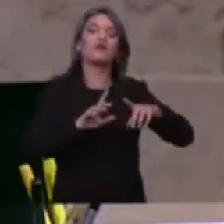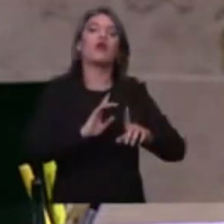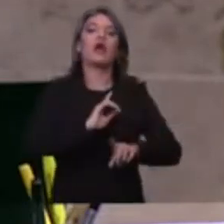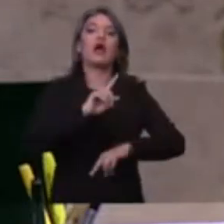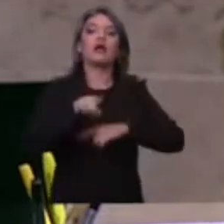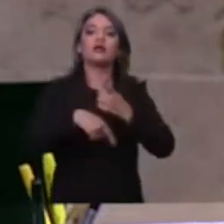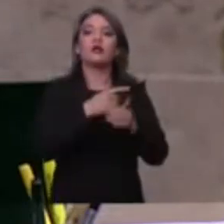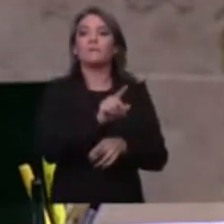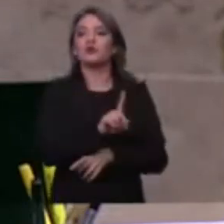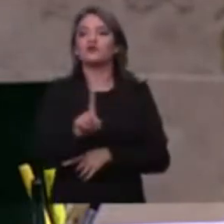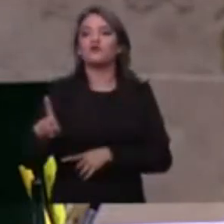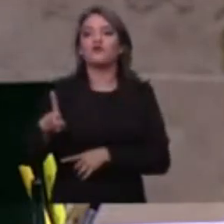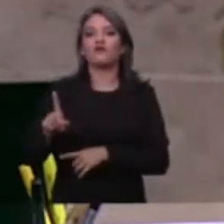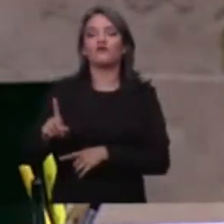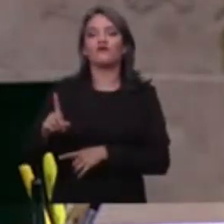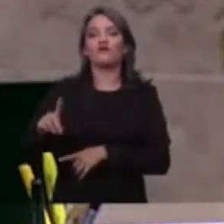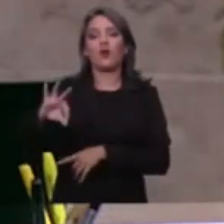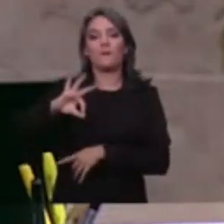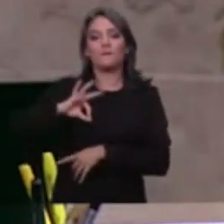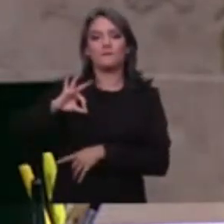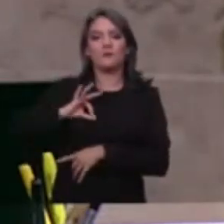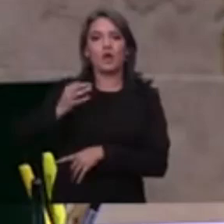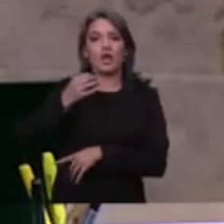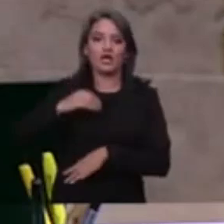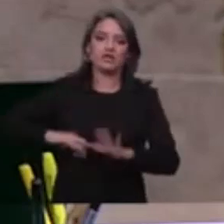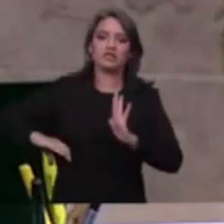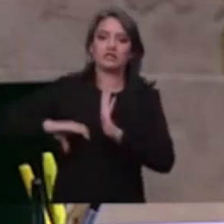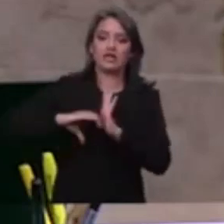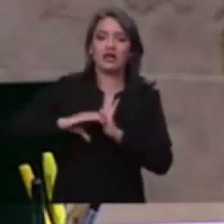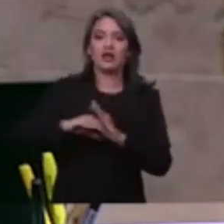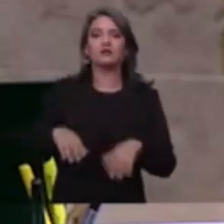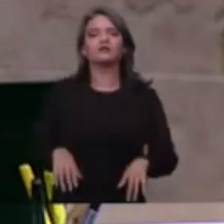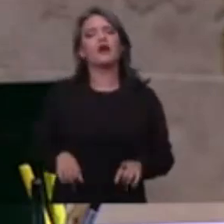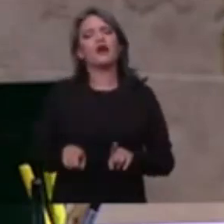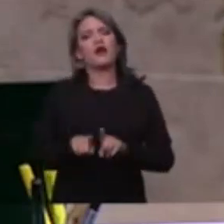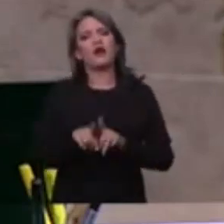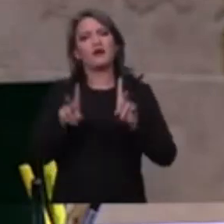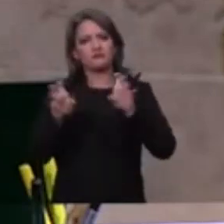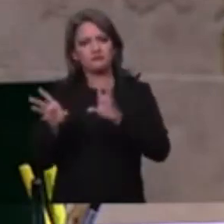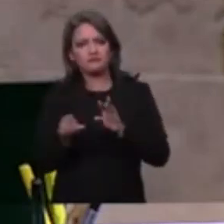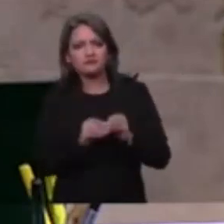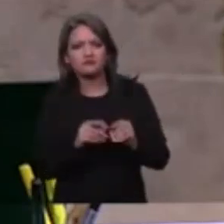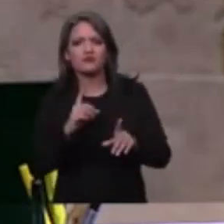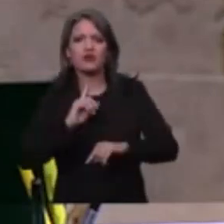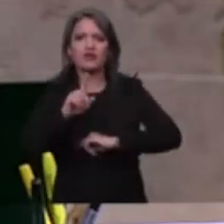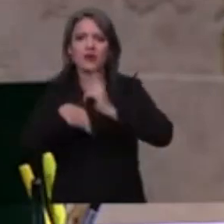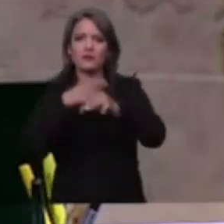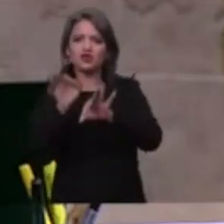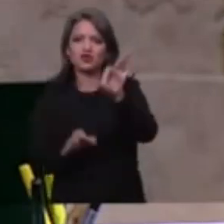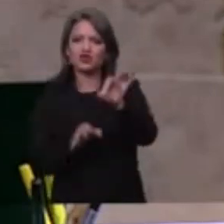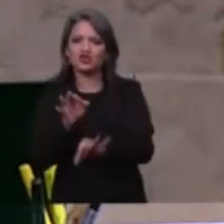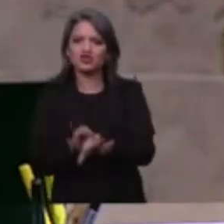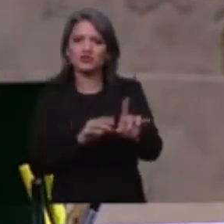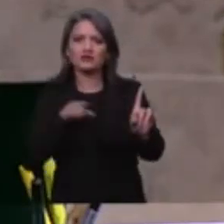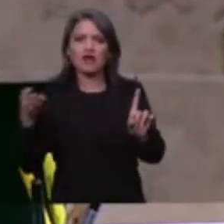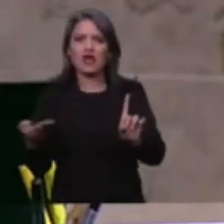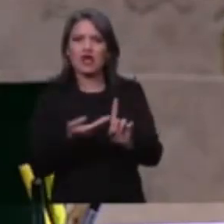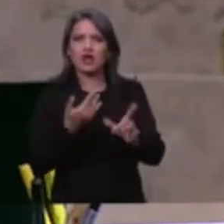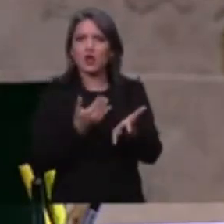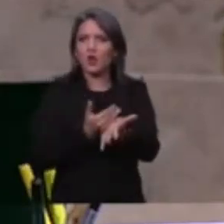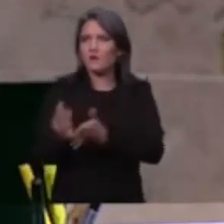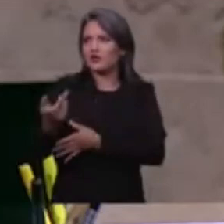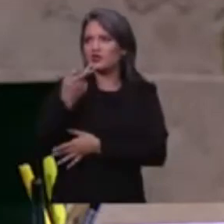do Senado Federal. Já em seu interrogatório judicial, Aécio passou a negar a imputação